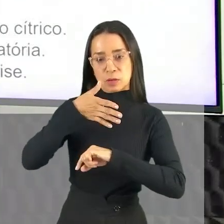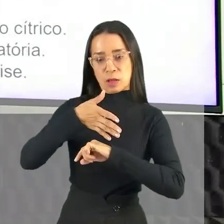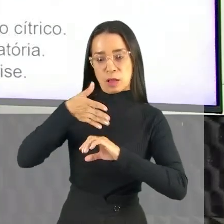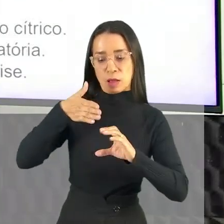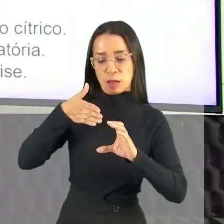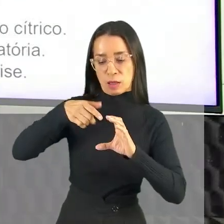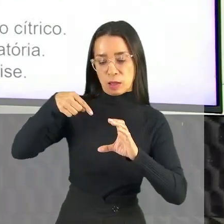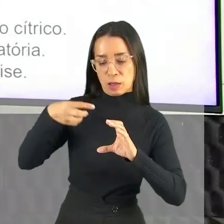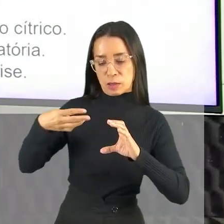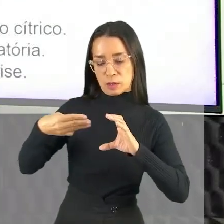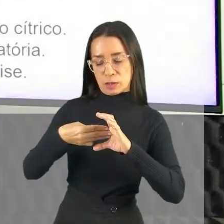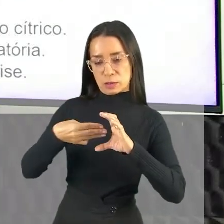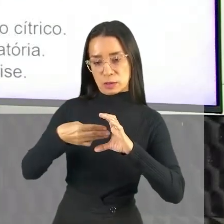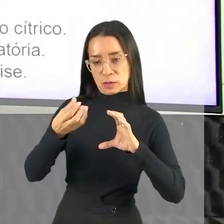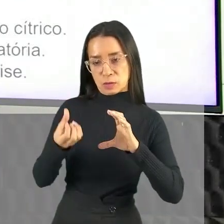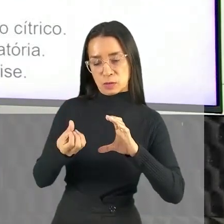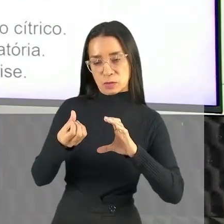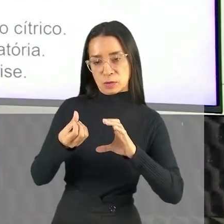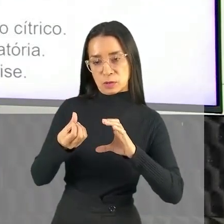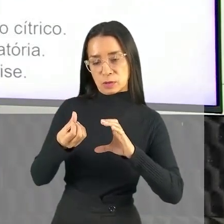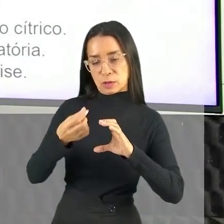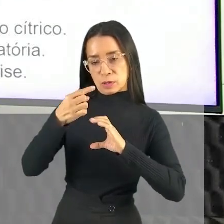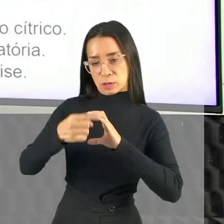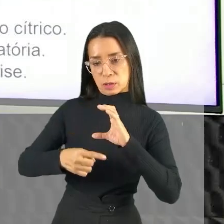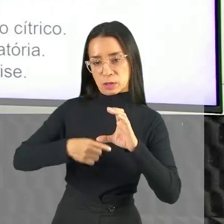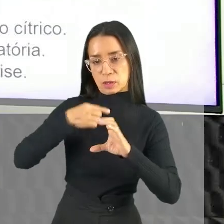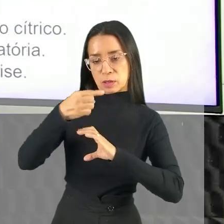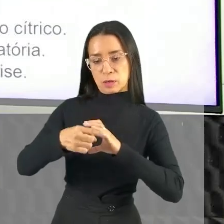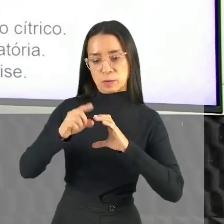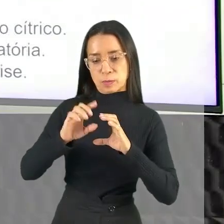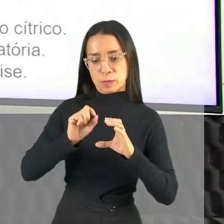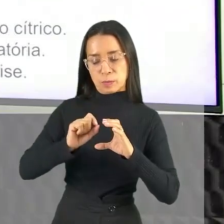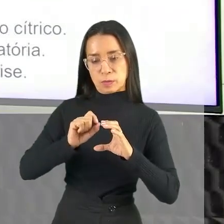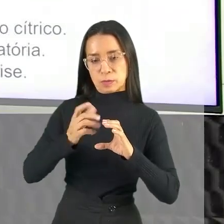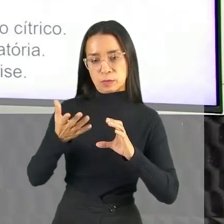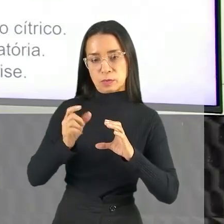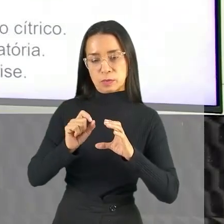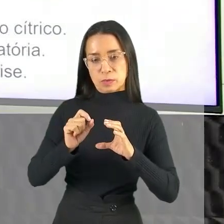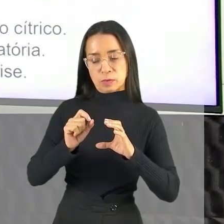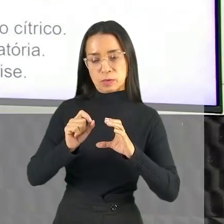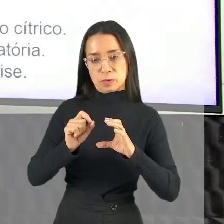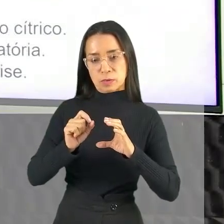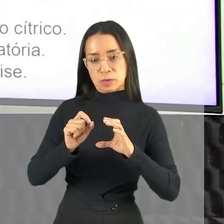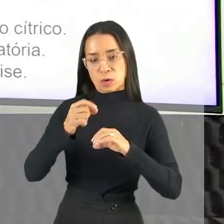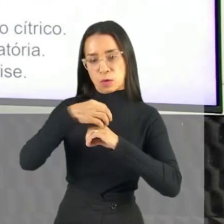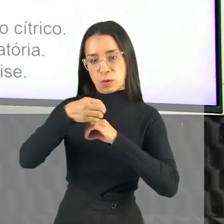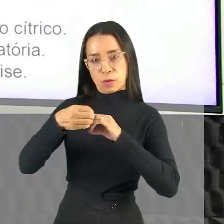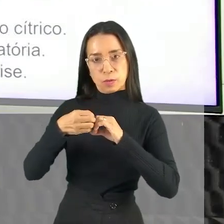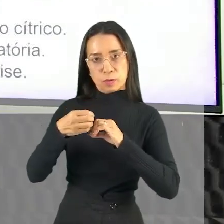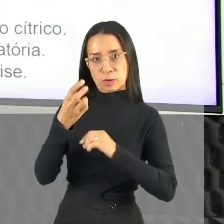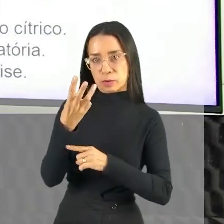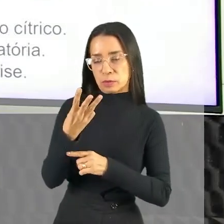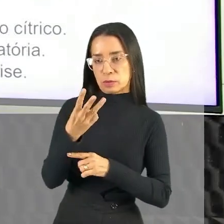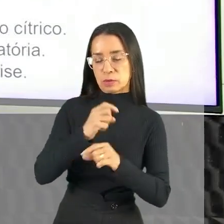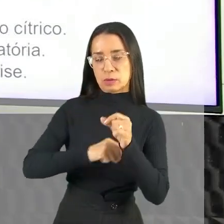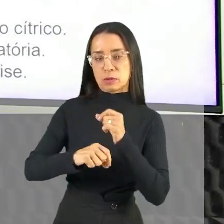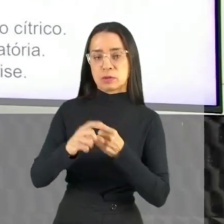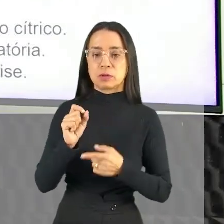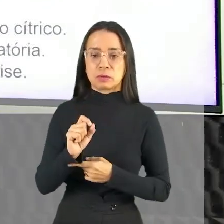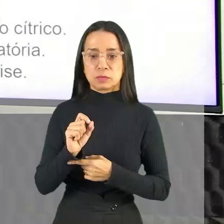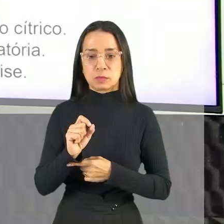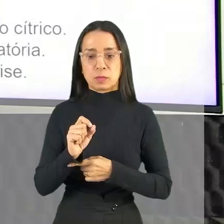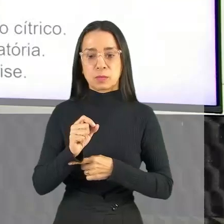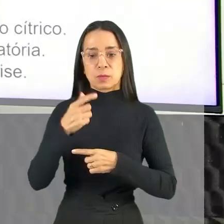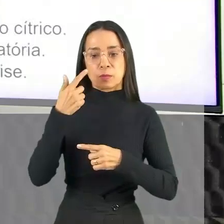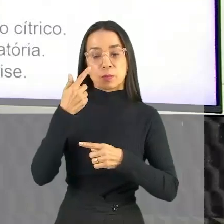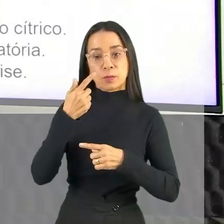célula? Com 6 carbonos, ela é quebrada, ela é lisada em uma molécula de 3 carbonos, né? Então, é